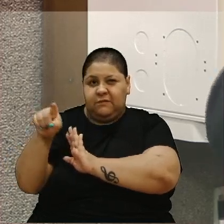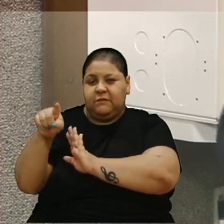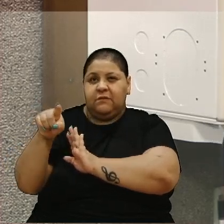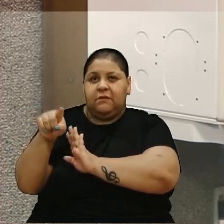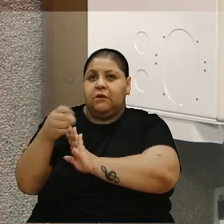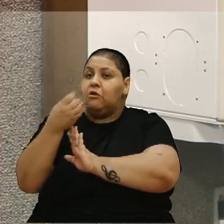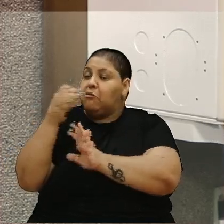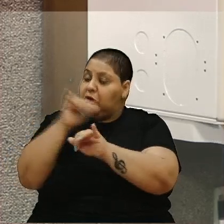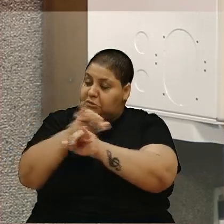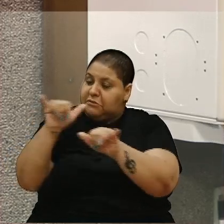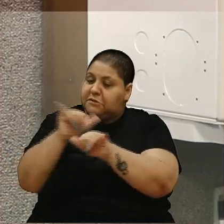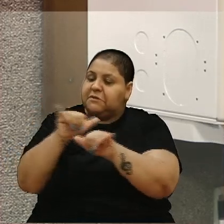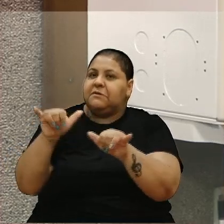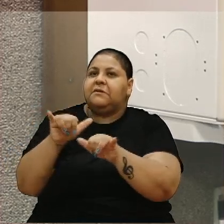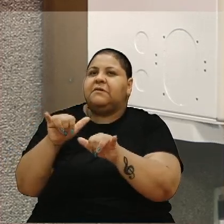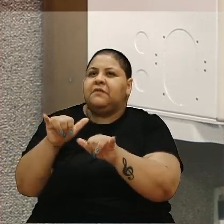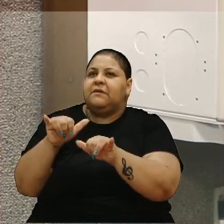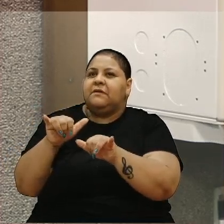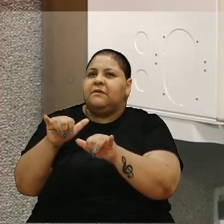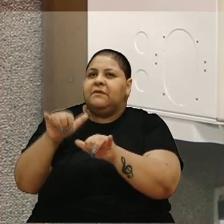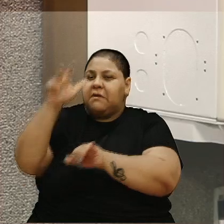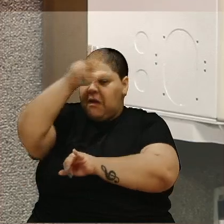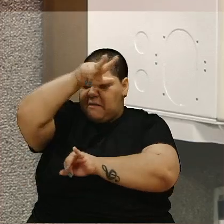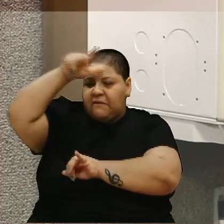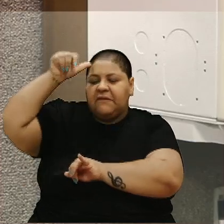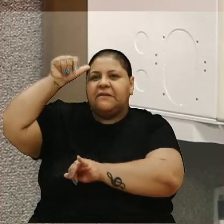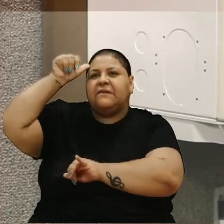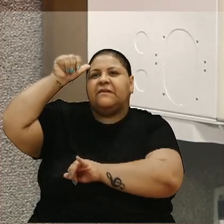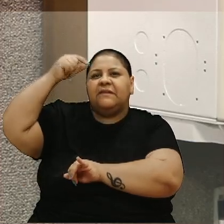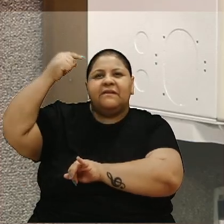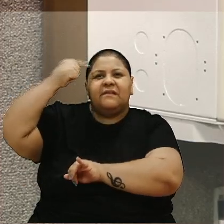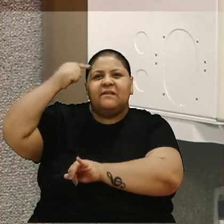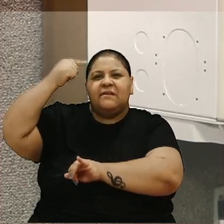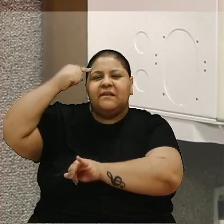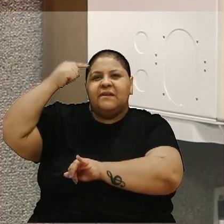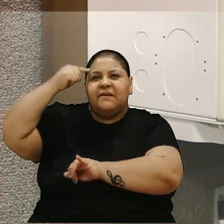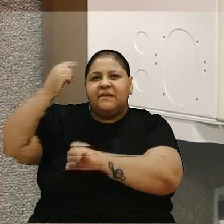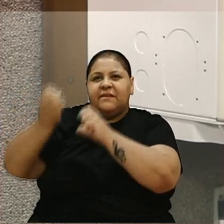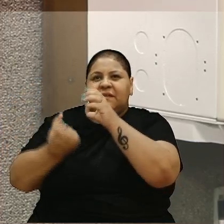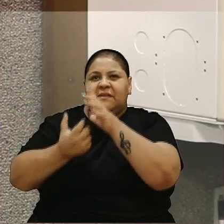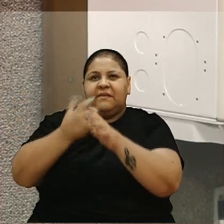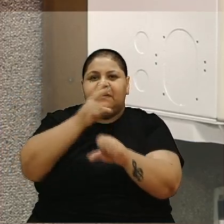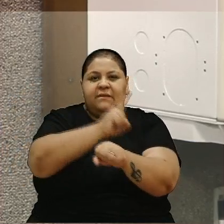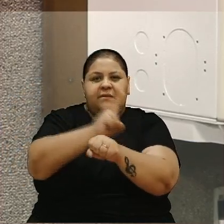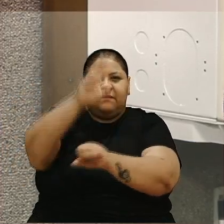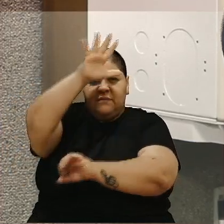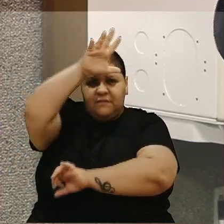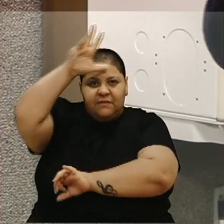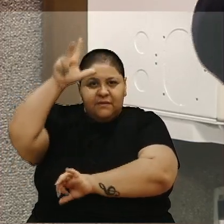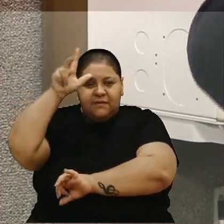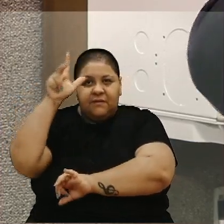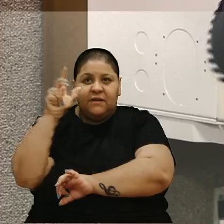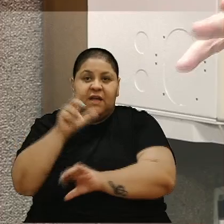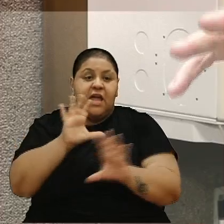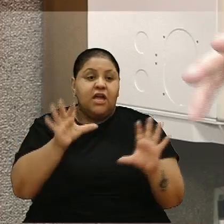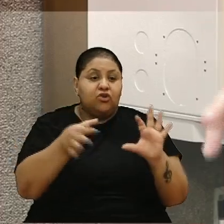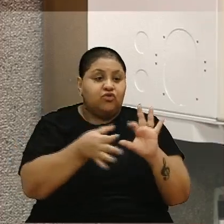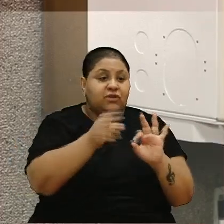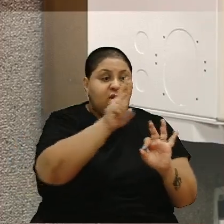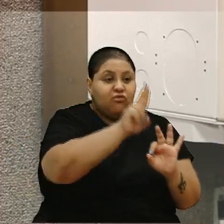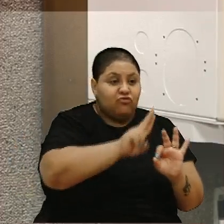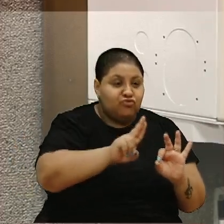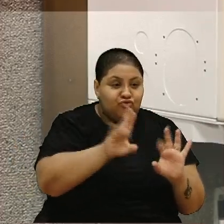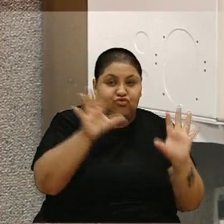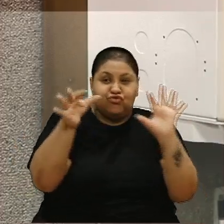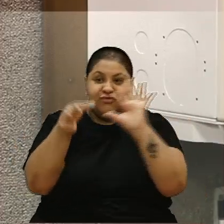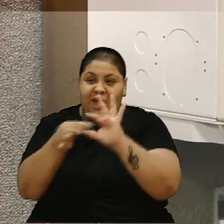boa notícia se efetivamente a prefeitura está pensando em colocar a Guarda Municipal lá. É juntar o útil ao necessário